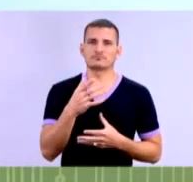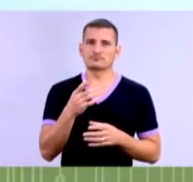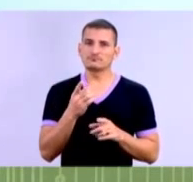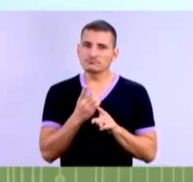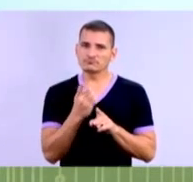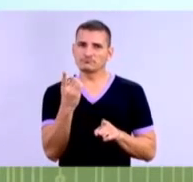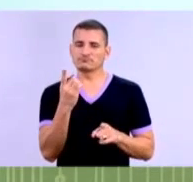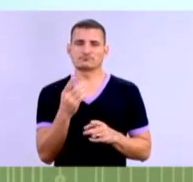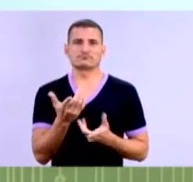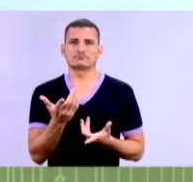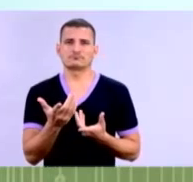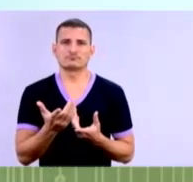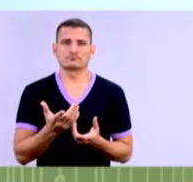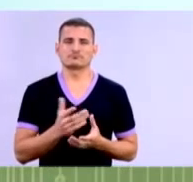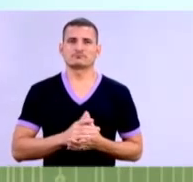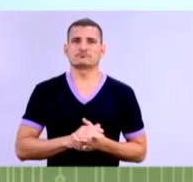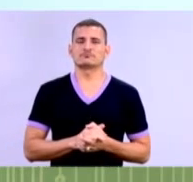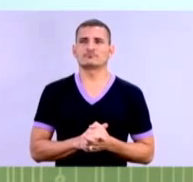estava acontecendo